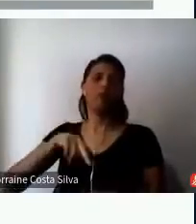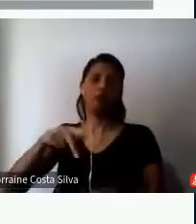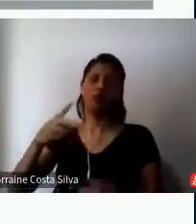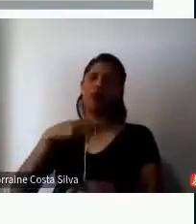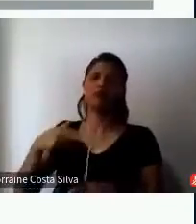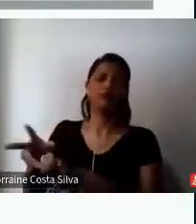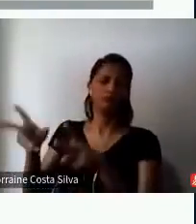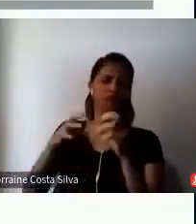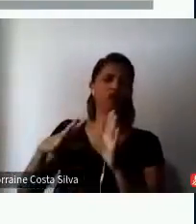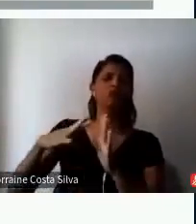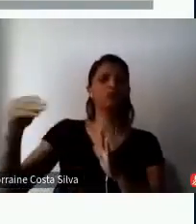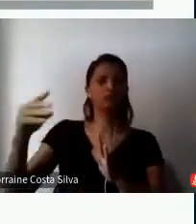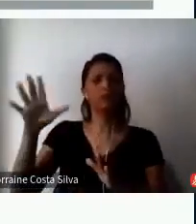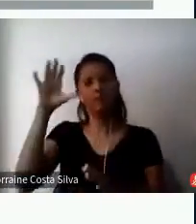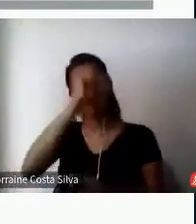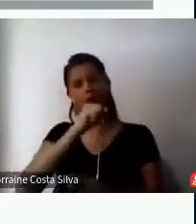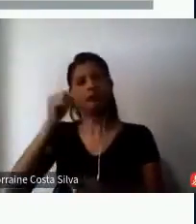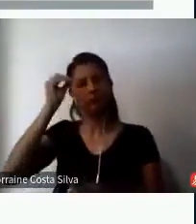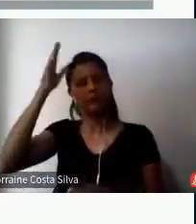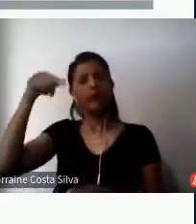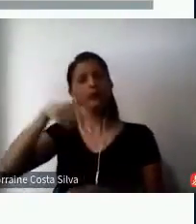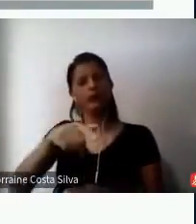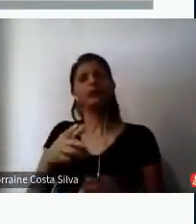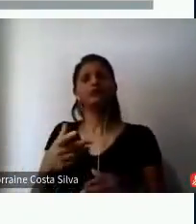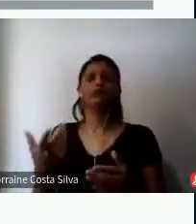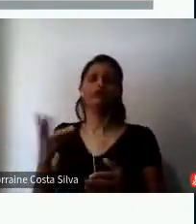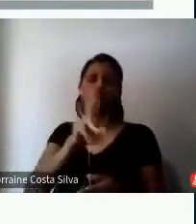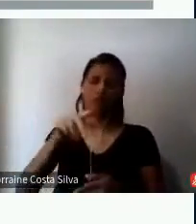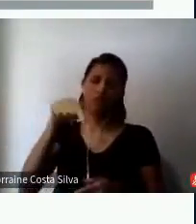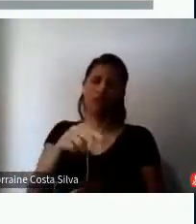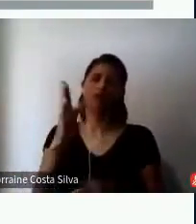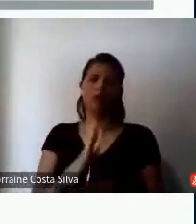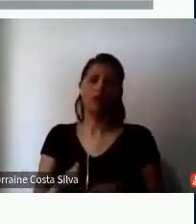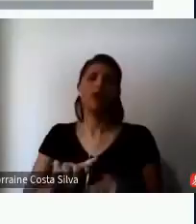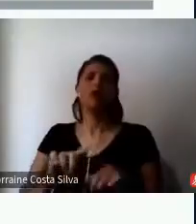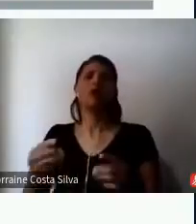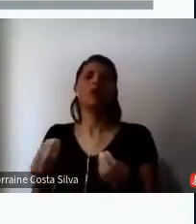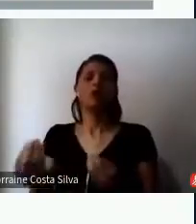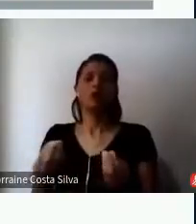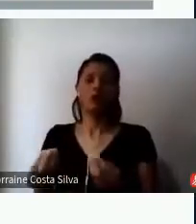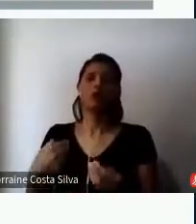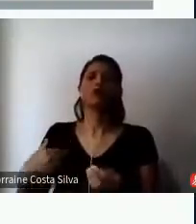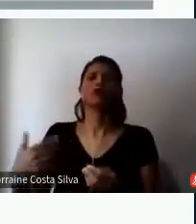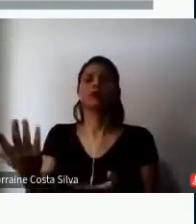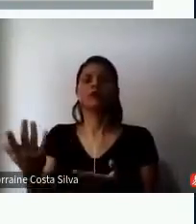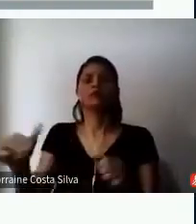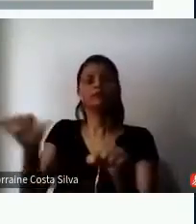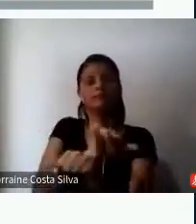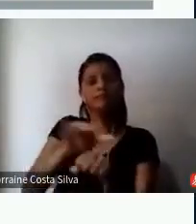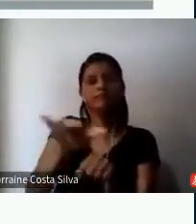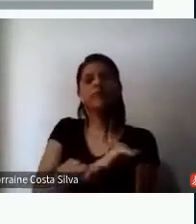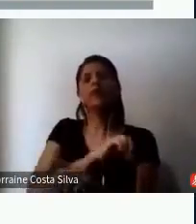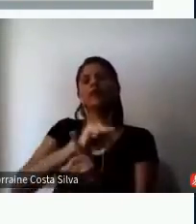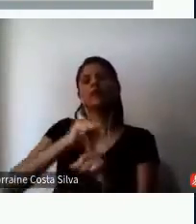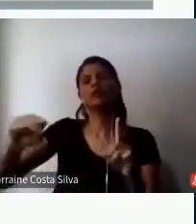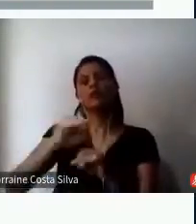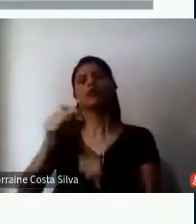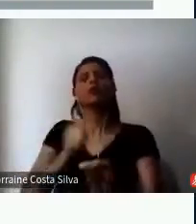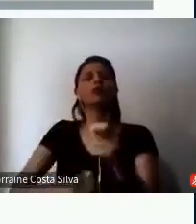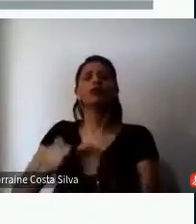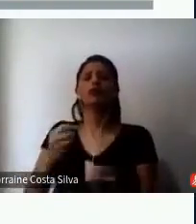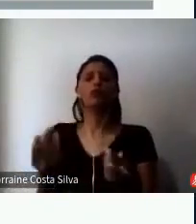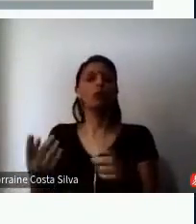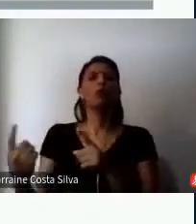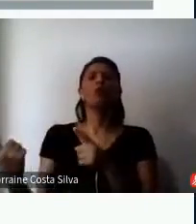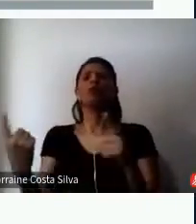instituição, ou não, de medidas socioeconômicas, né, o que isso impactou nos resultados, sendo que no caso de